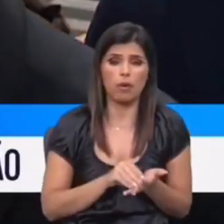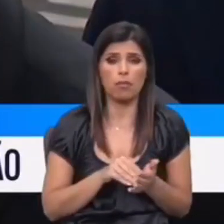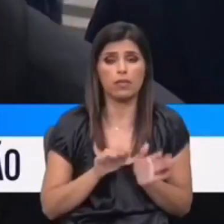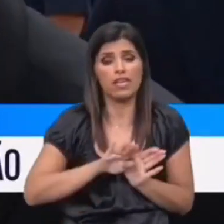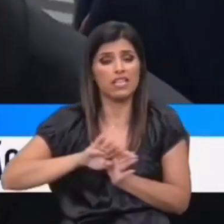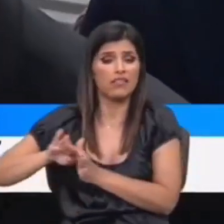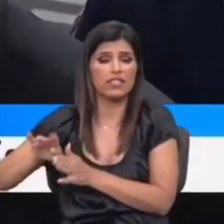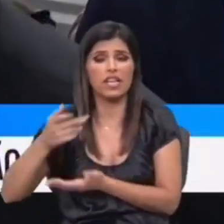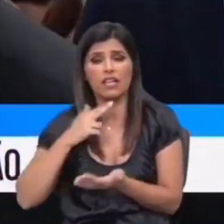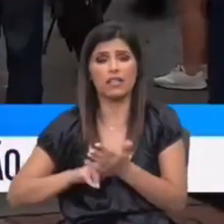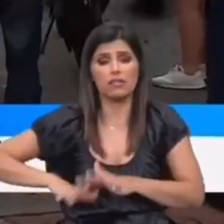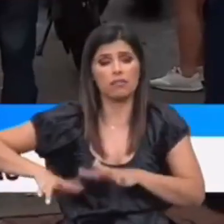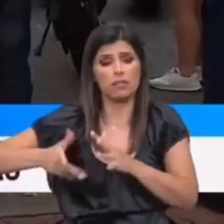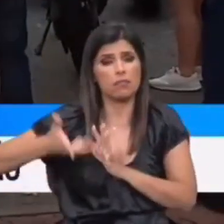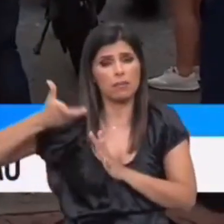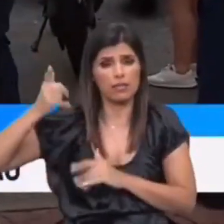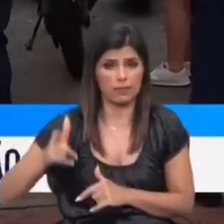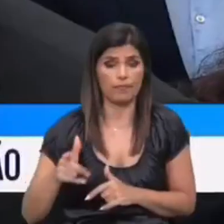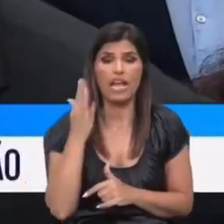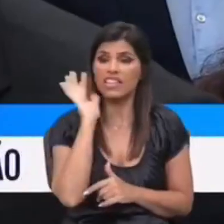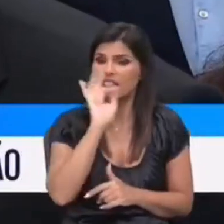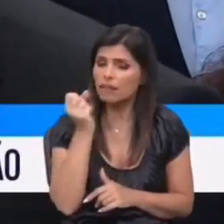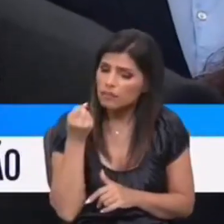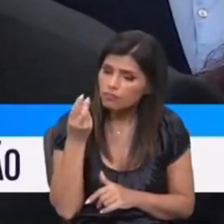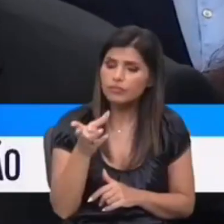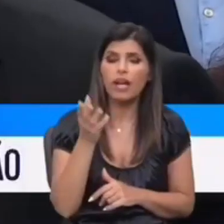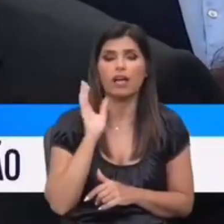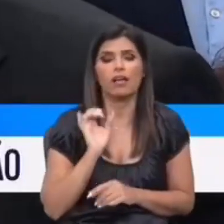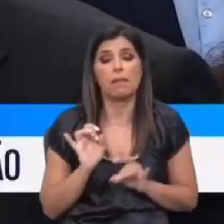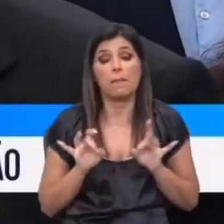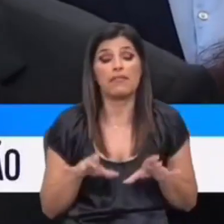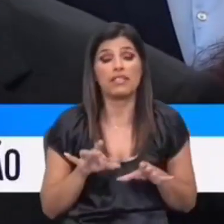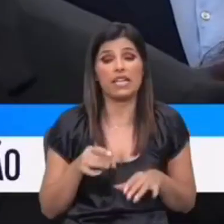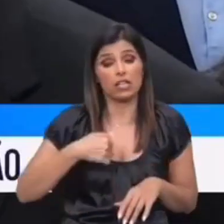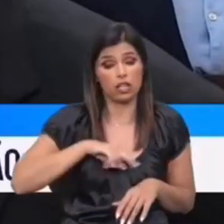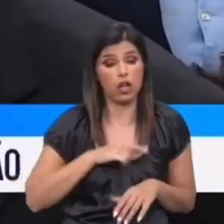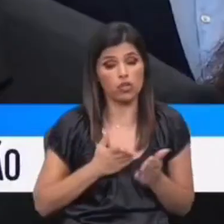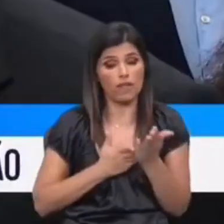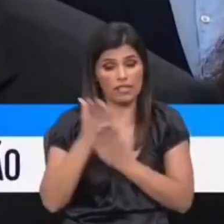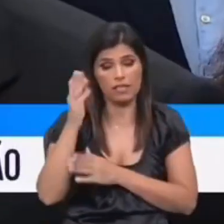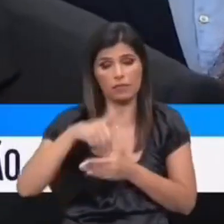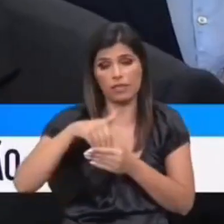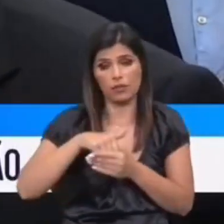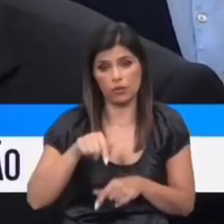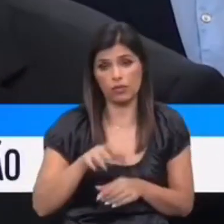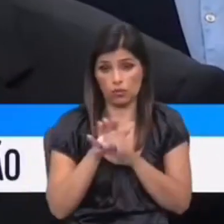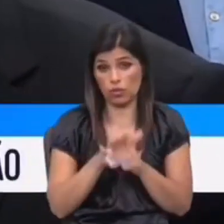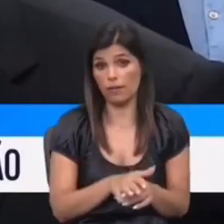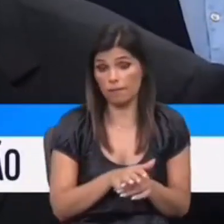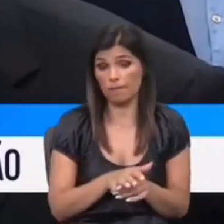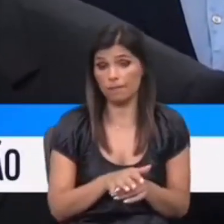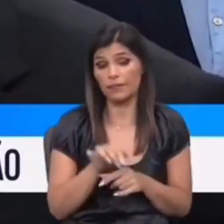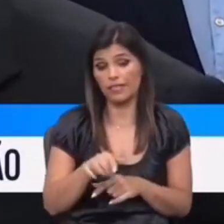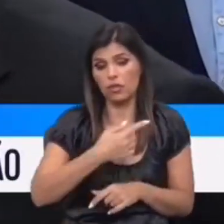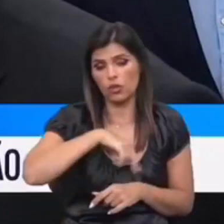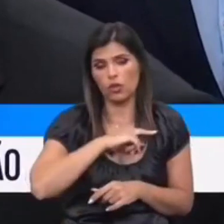realidade do desenvolvimento Houve várias tentativas de impedir que o chega se candidatasse a estas eleições esta é o nosso Este é o